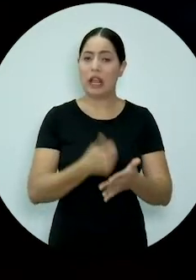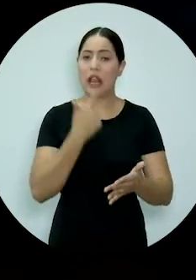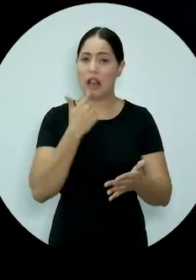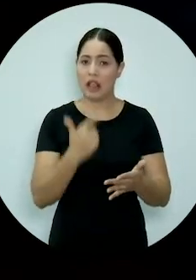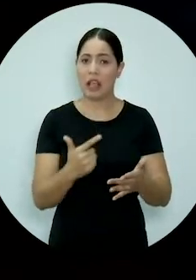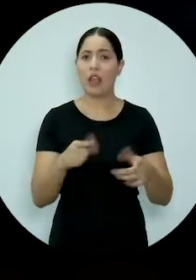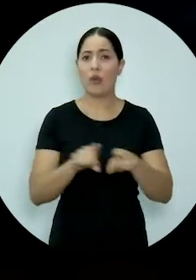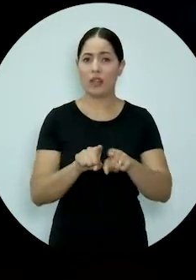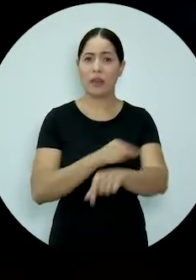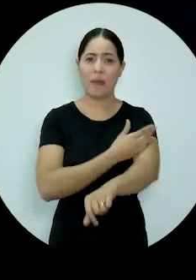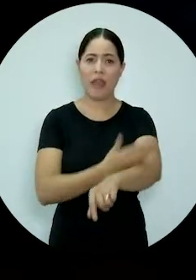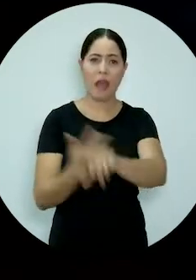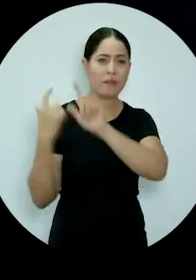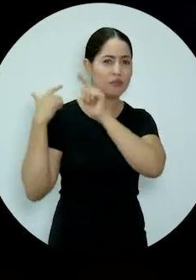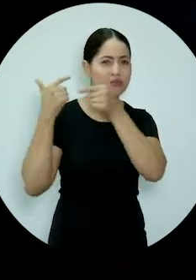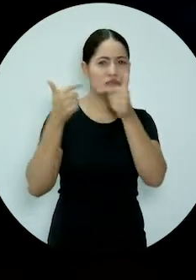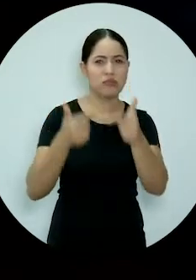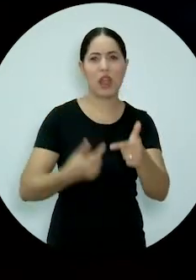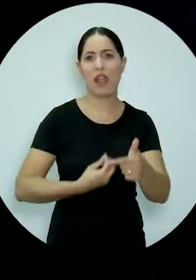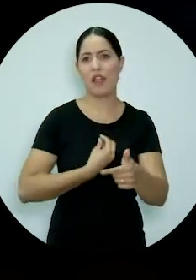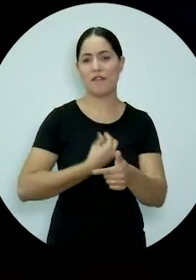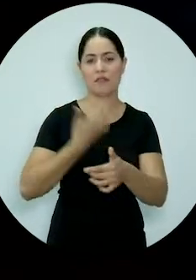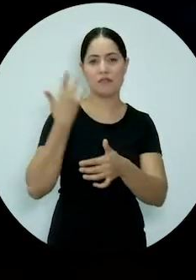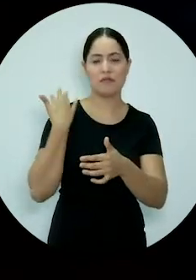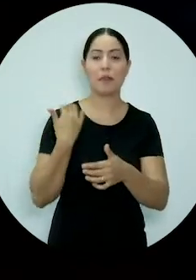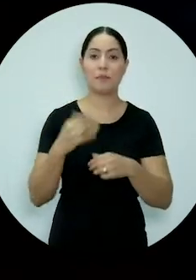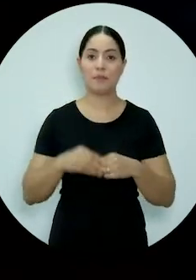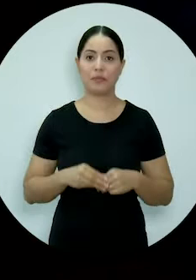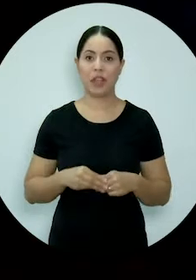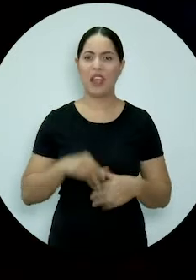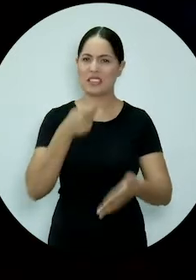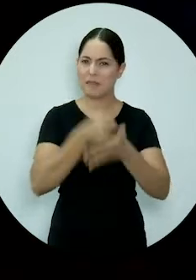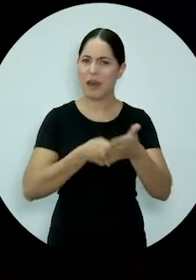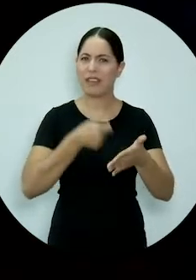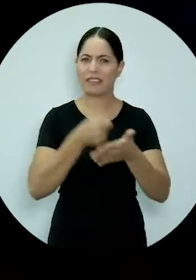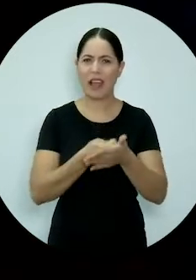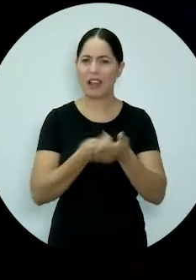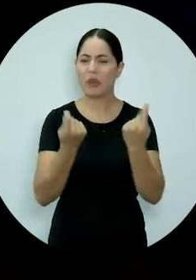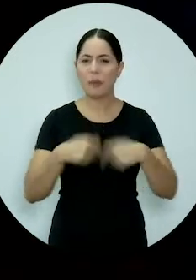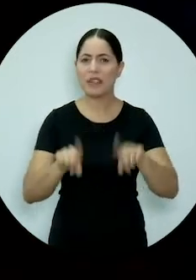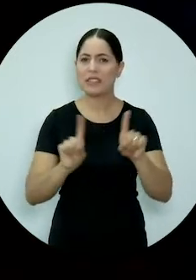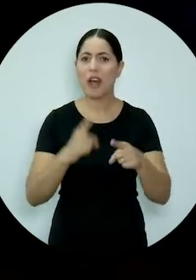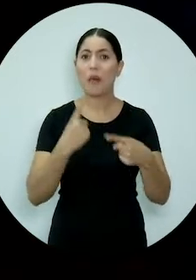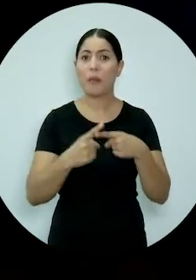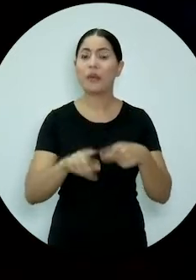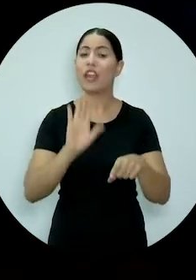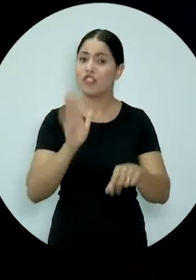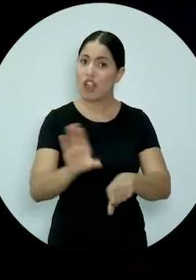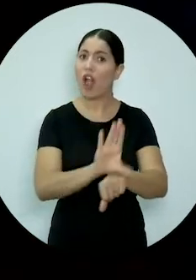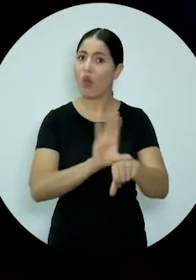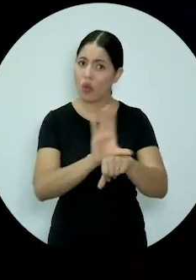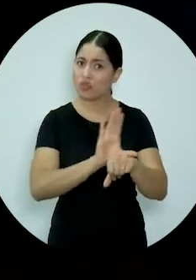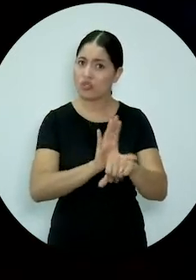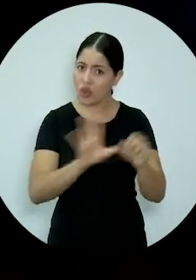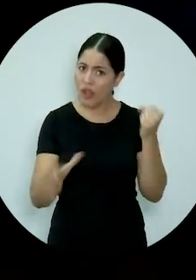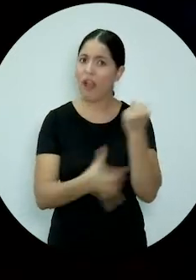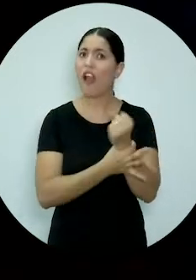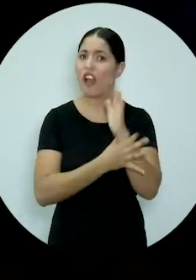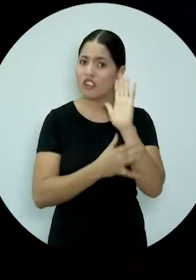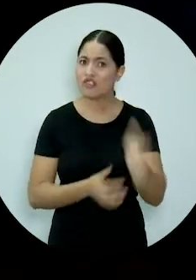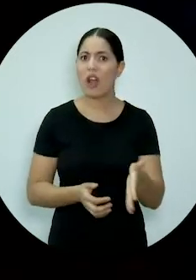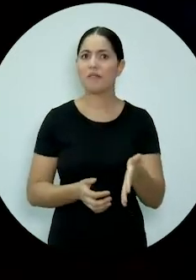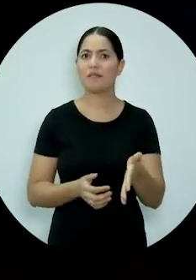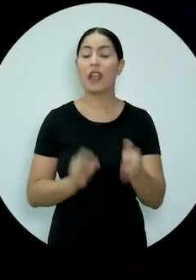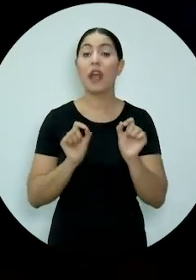para manter a língua e os costumes dos ancestrais. Uma batalha que não deveria ser travada, por ser garantida pela